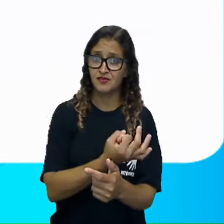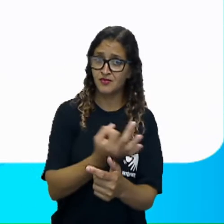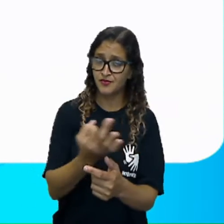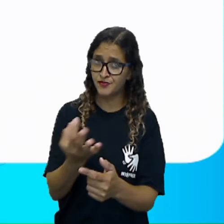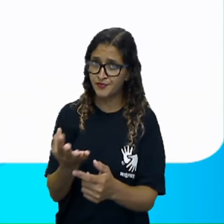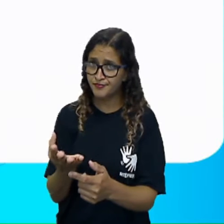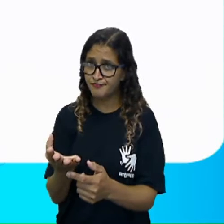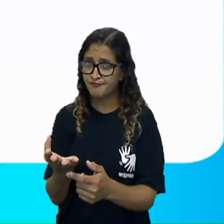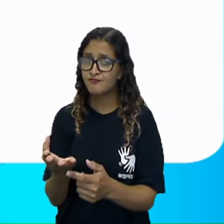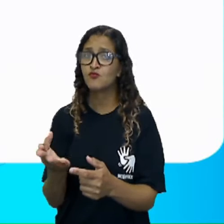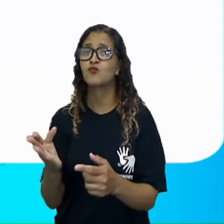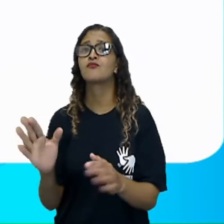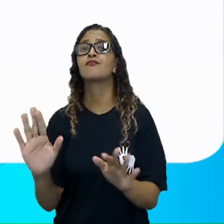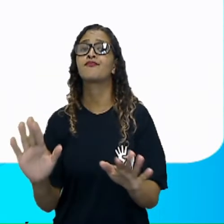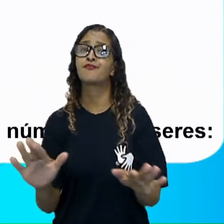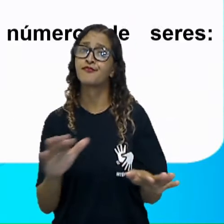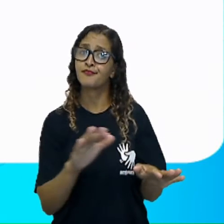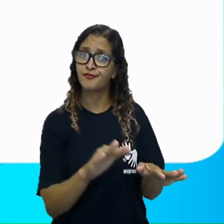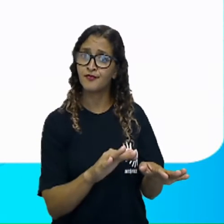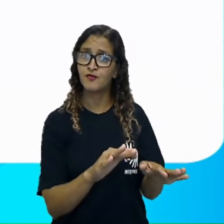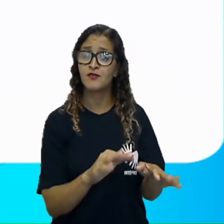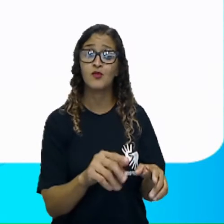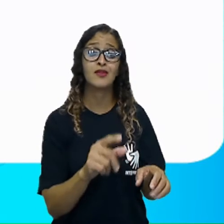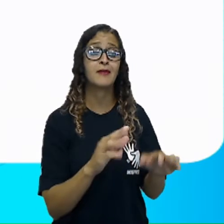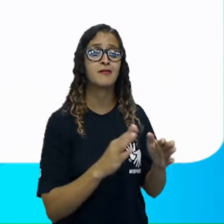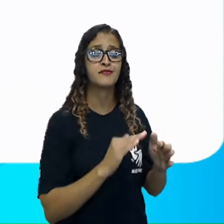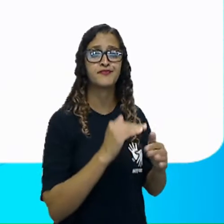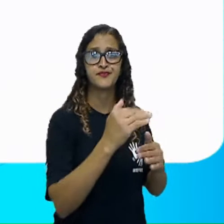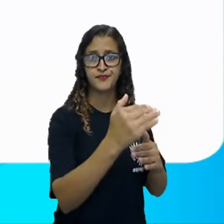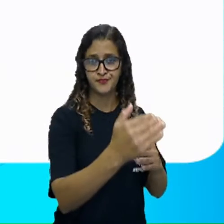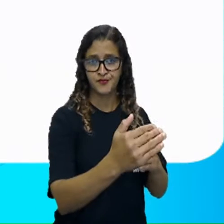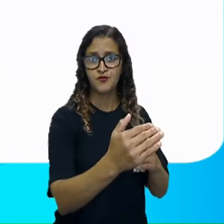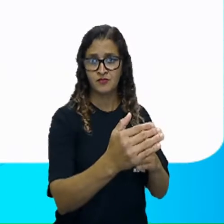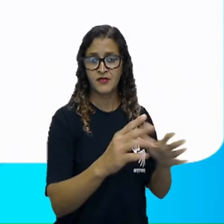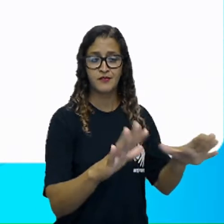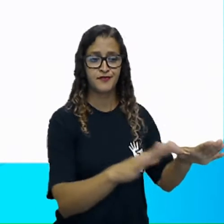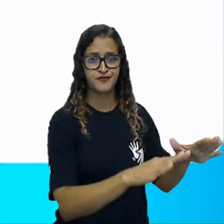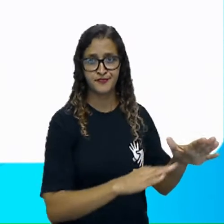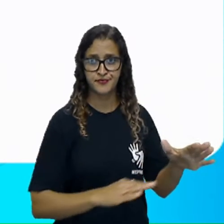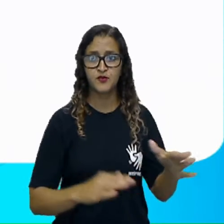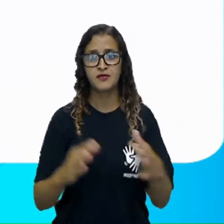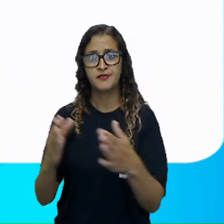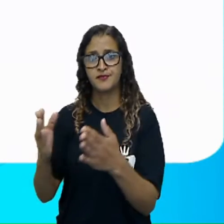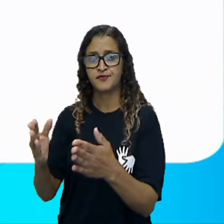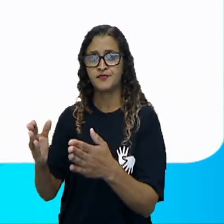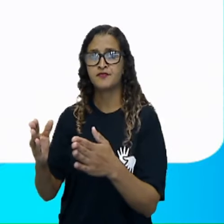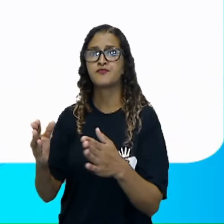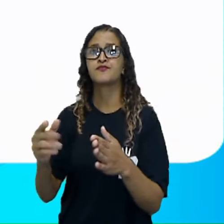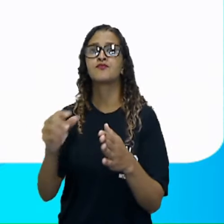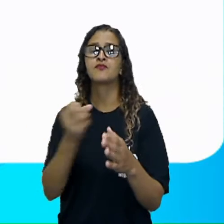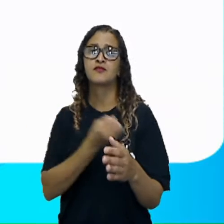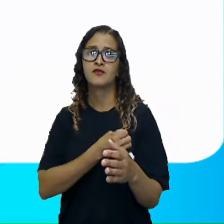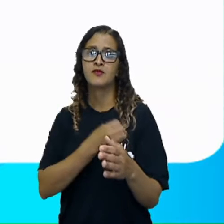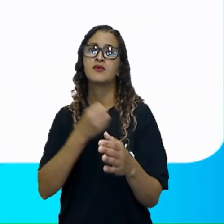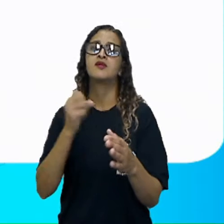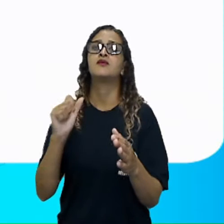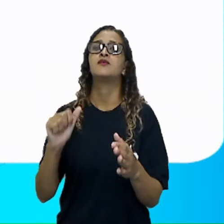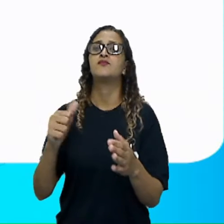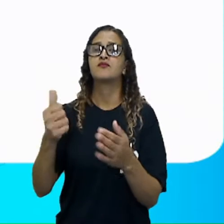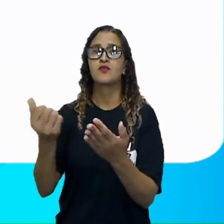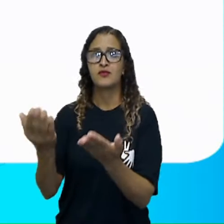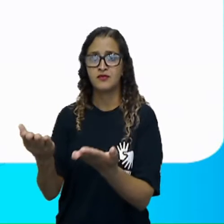que ocupam numa determinada ordem. Então, nós temos o numeral cardinal, que é